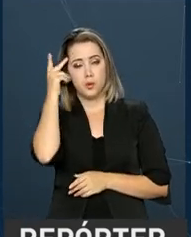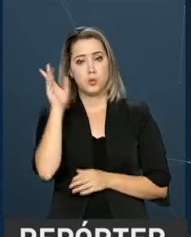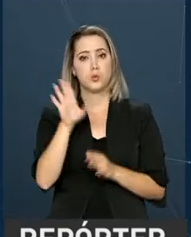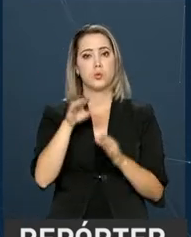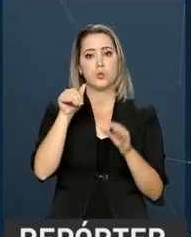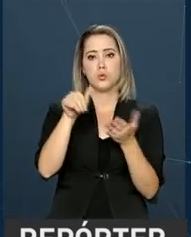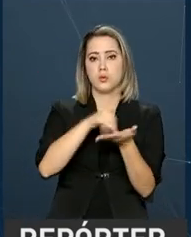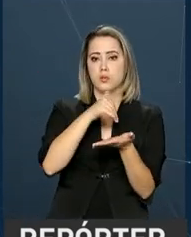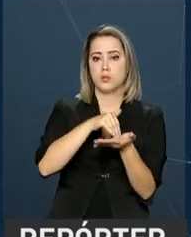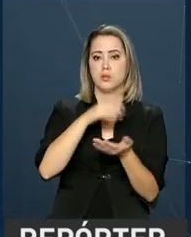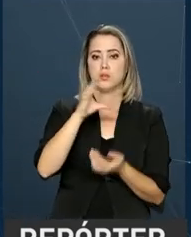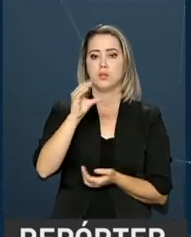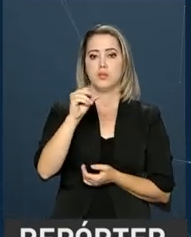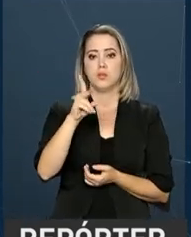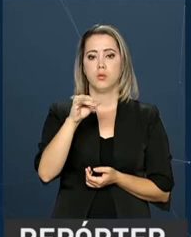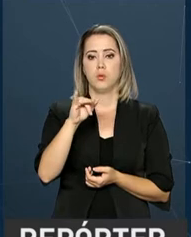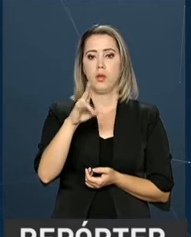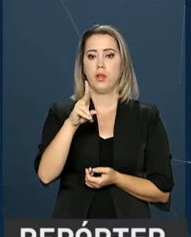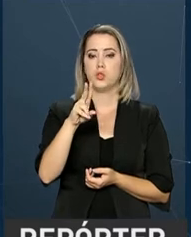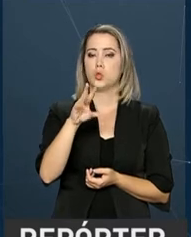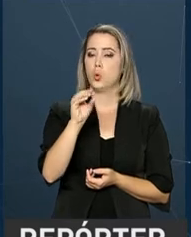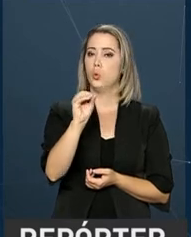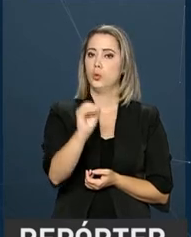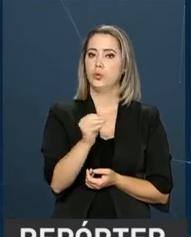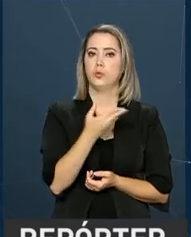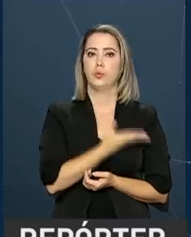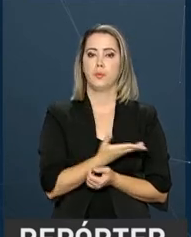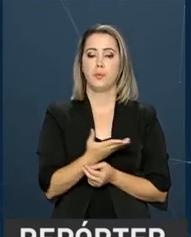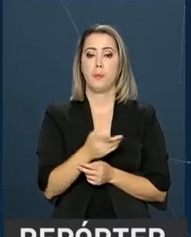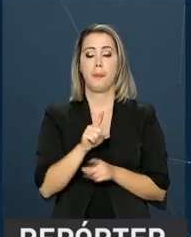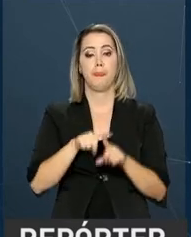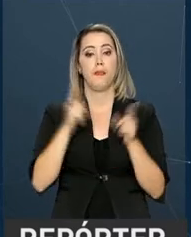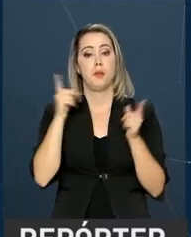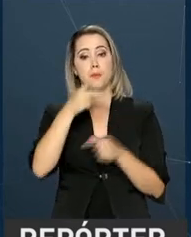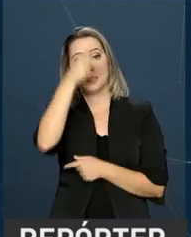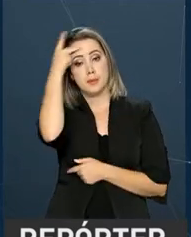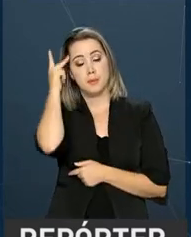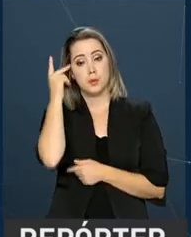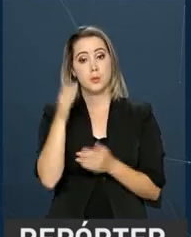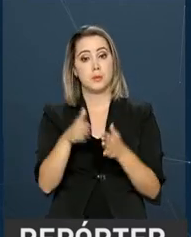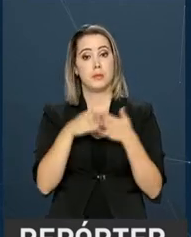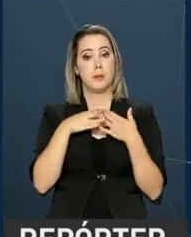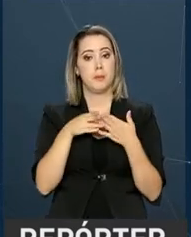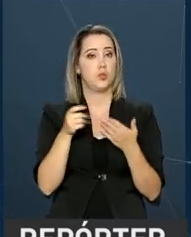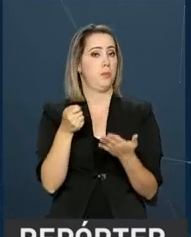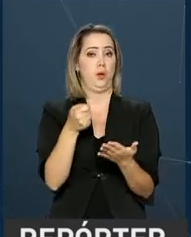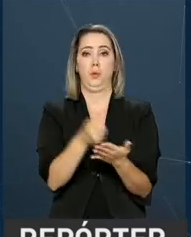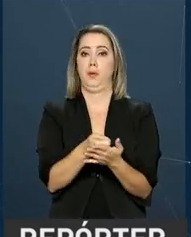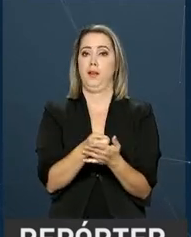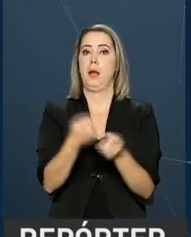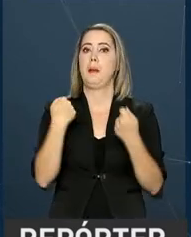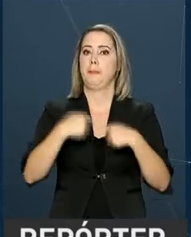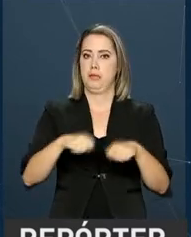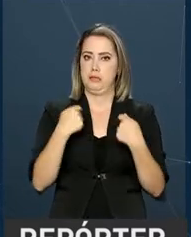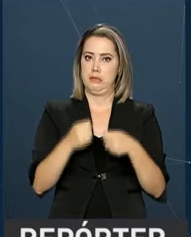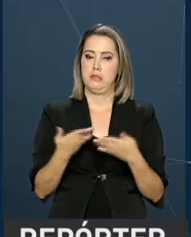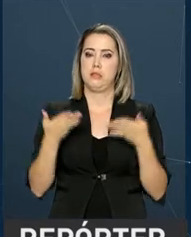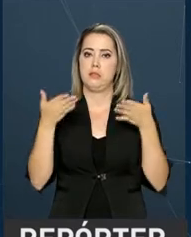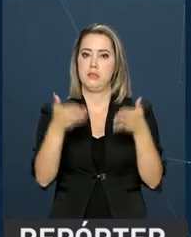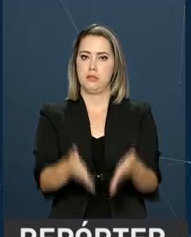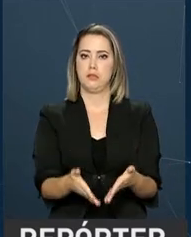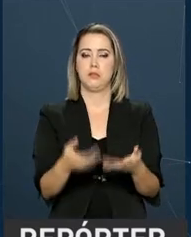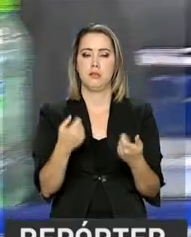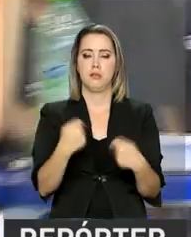Cadastro Único para Famílias de Baixa Renda do governo federal. Mas quem pedir a isenção do pagamento vai ter que comprovar